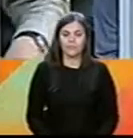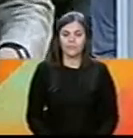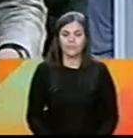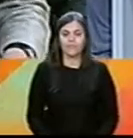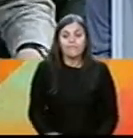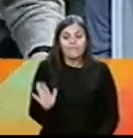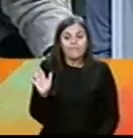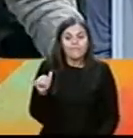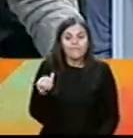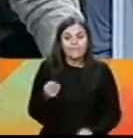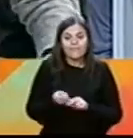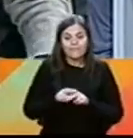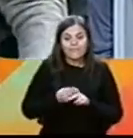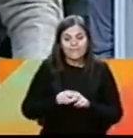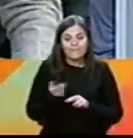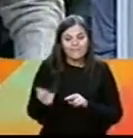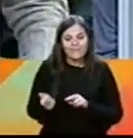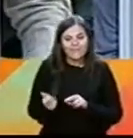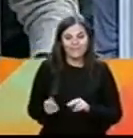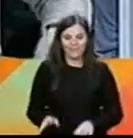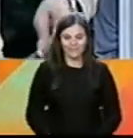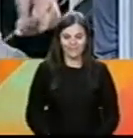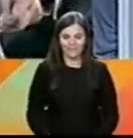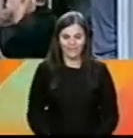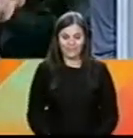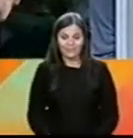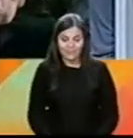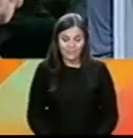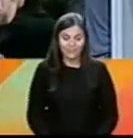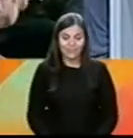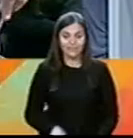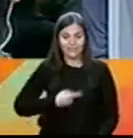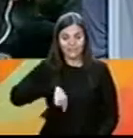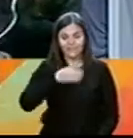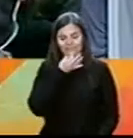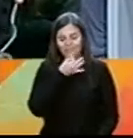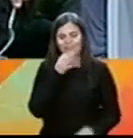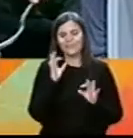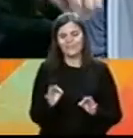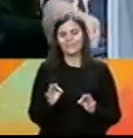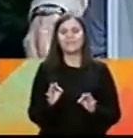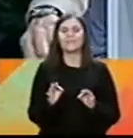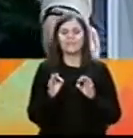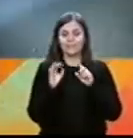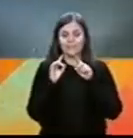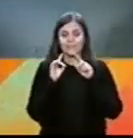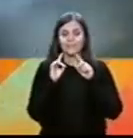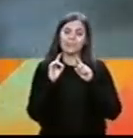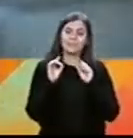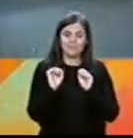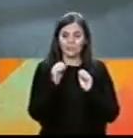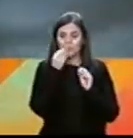Anda cá, atum, não fujas de mim, atum! E, portanto, esta, como nós estávamos a falar, Jorge, uma receita prática aqui do meu